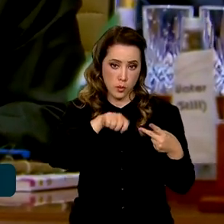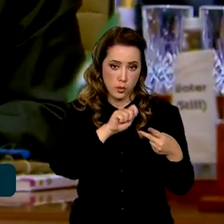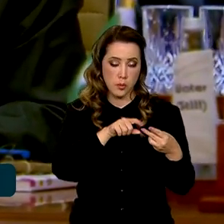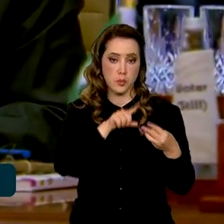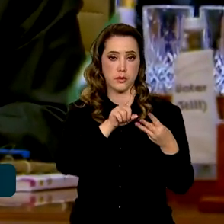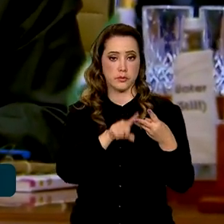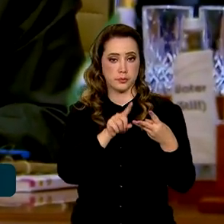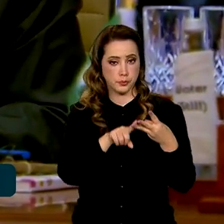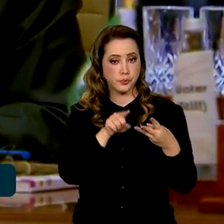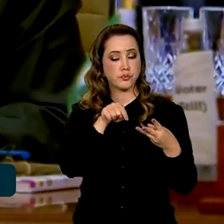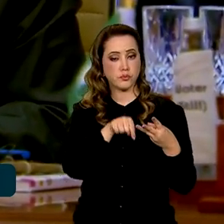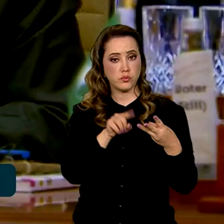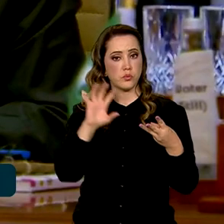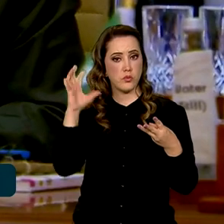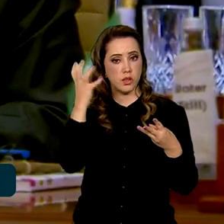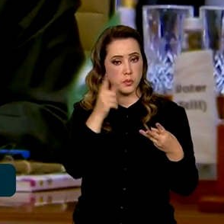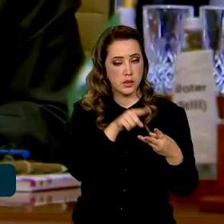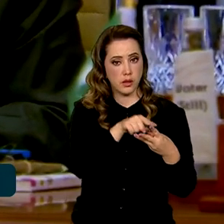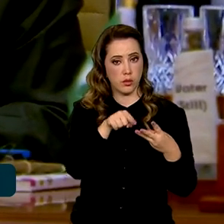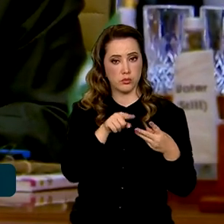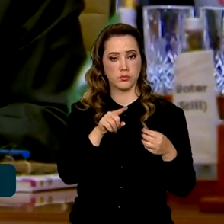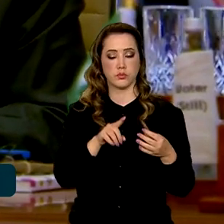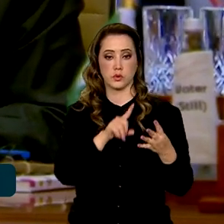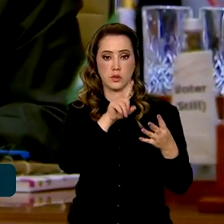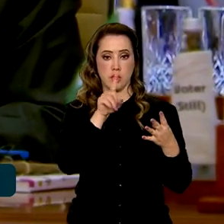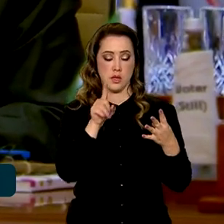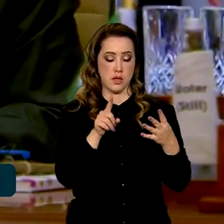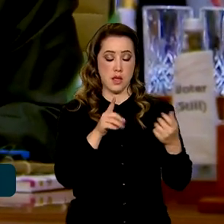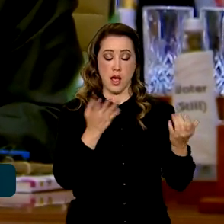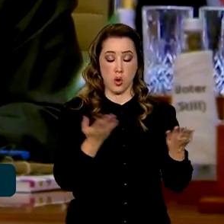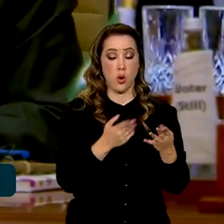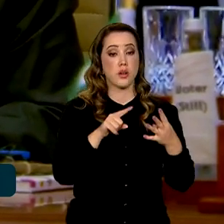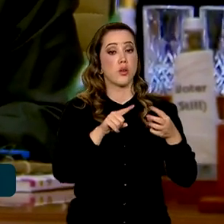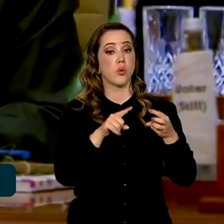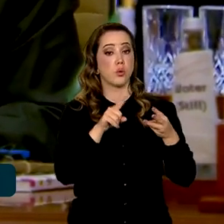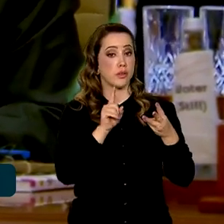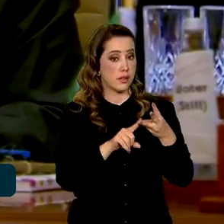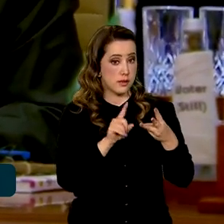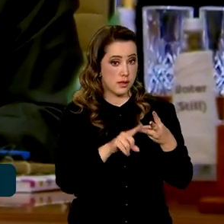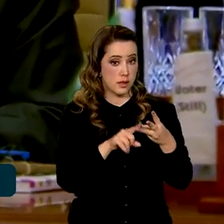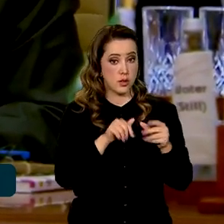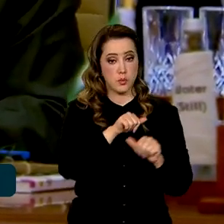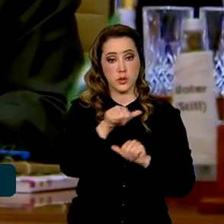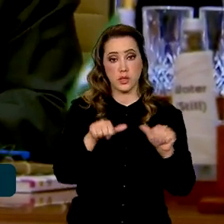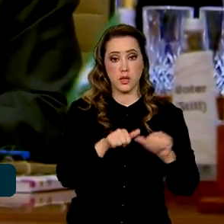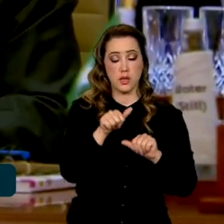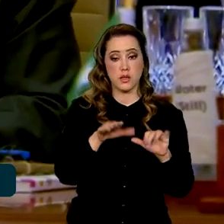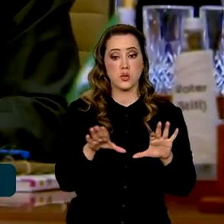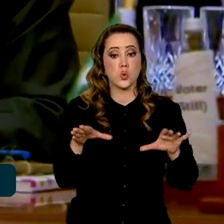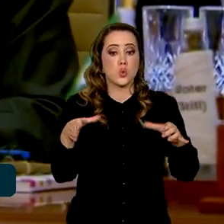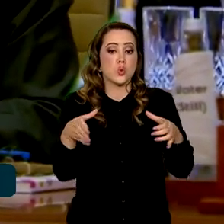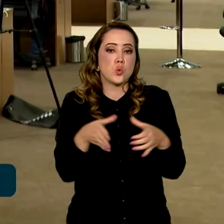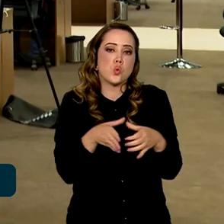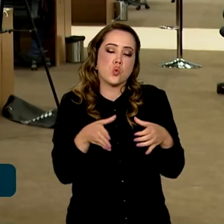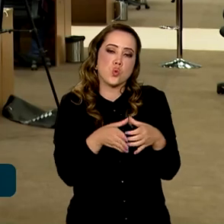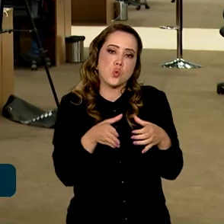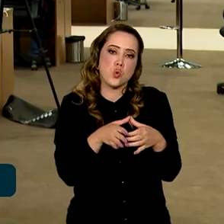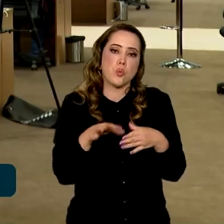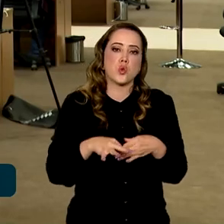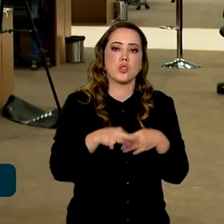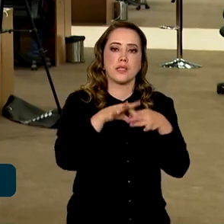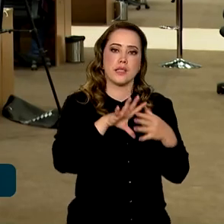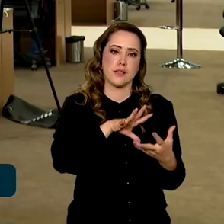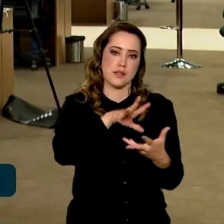econômica e a vertente ambiental. Terceiro, a reforma das instituições de governança global. Segundo